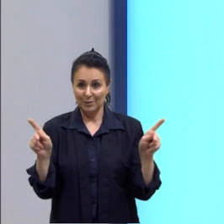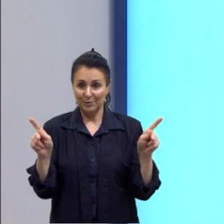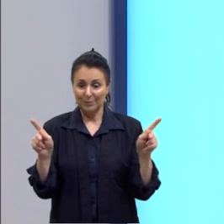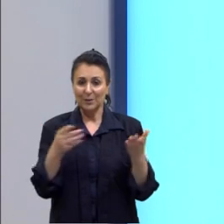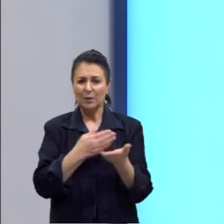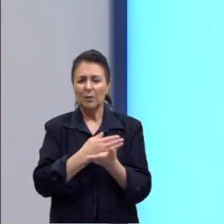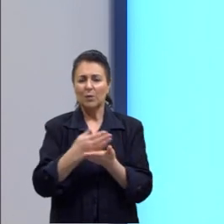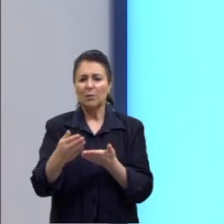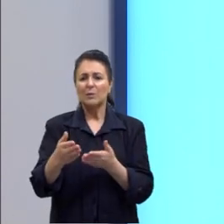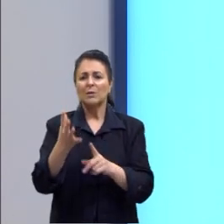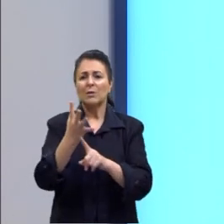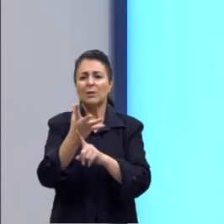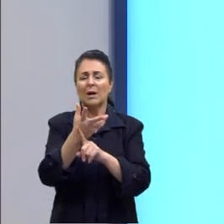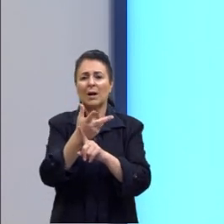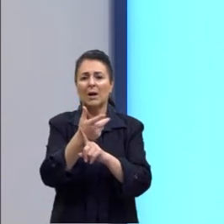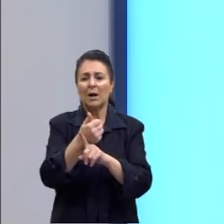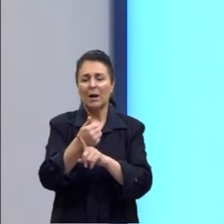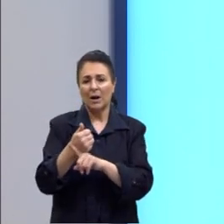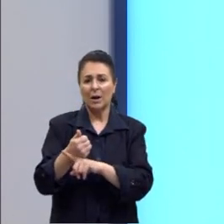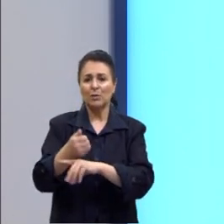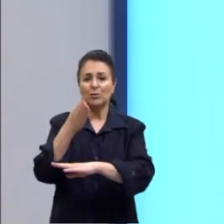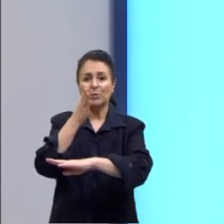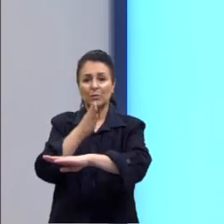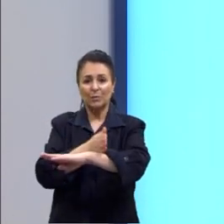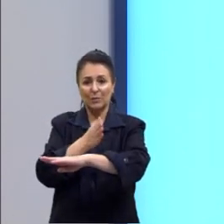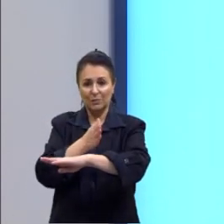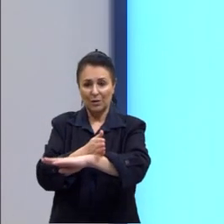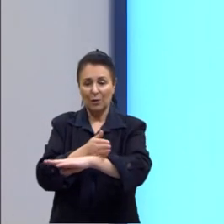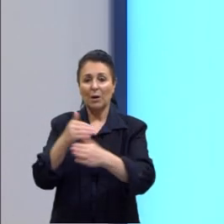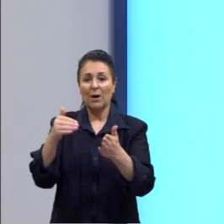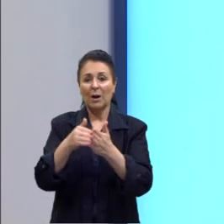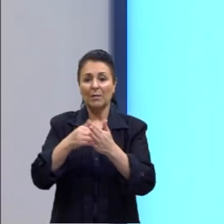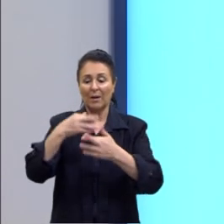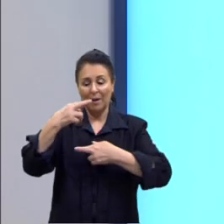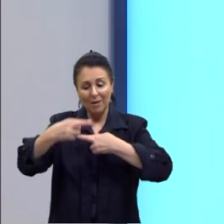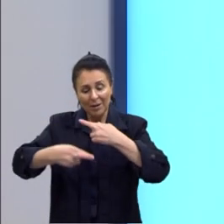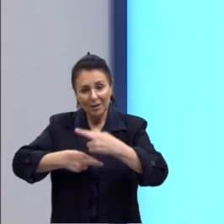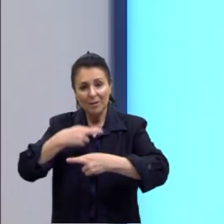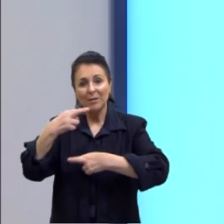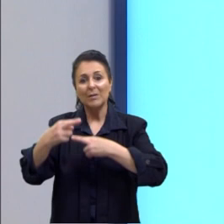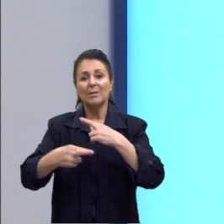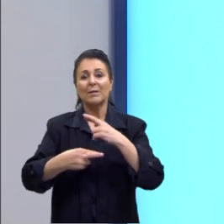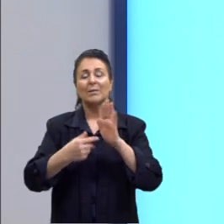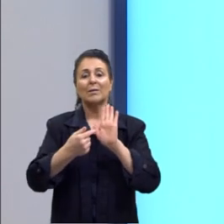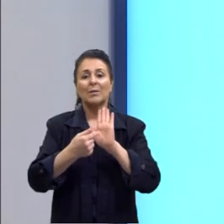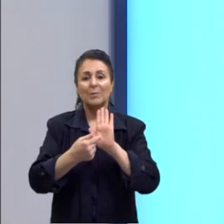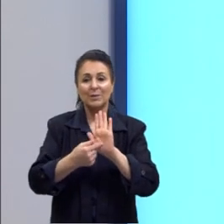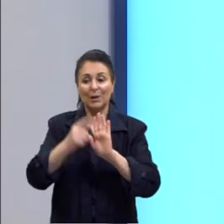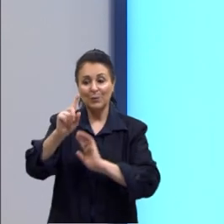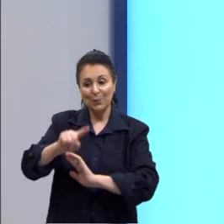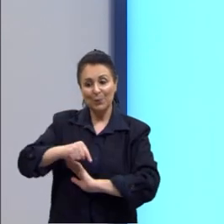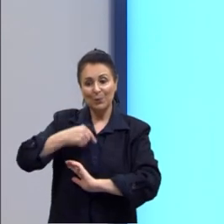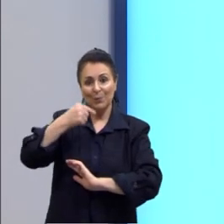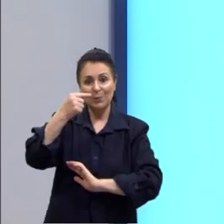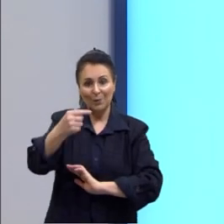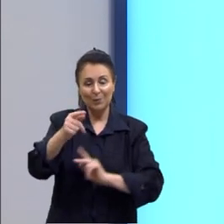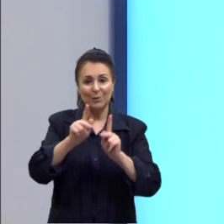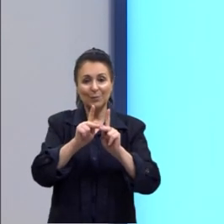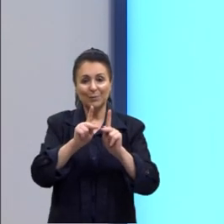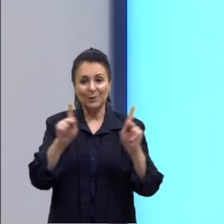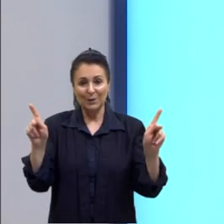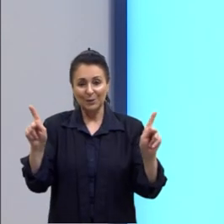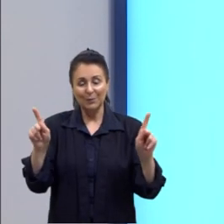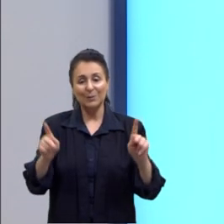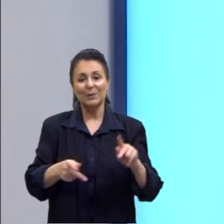da arte medieval chegando ao renascimento aí Viso lembrando o próximo período período